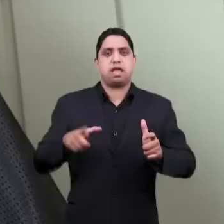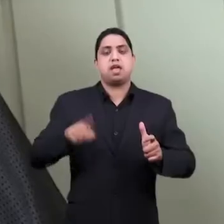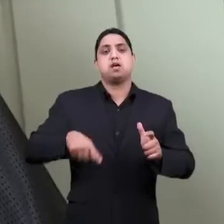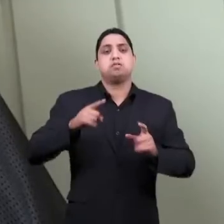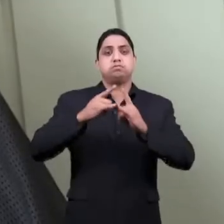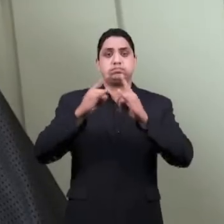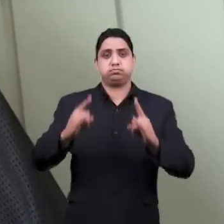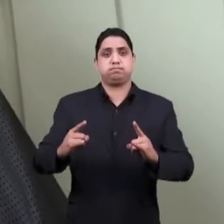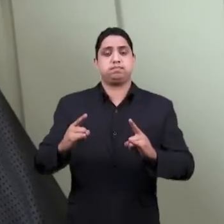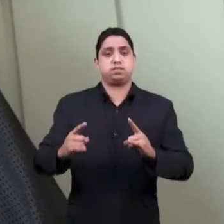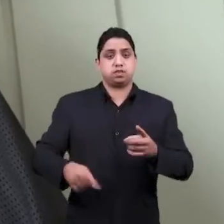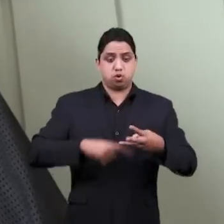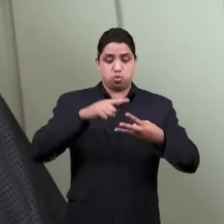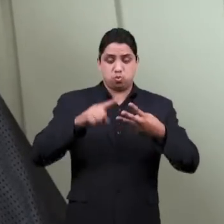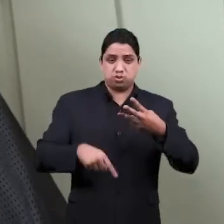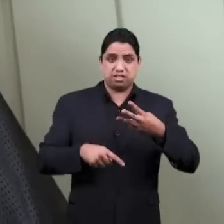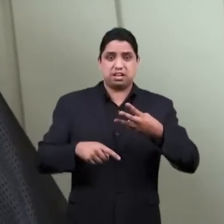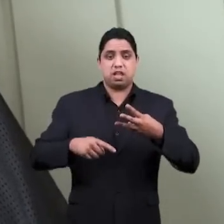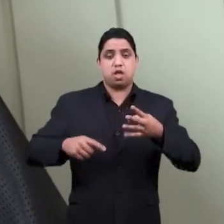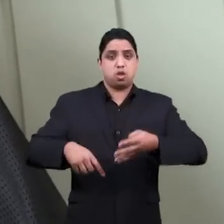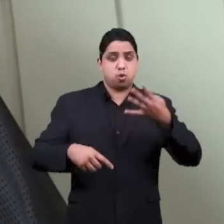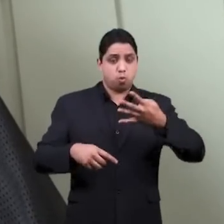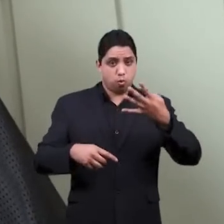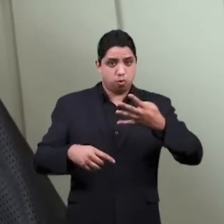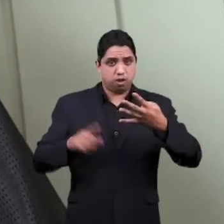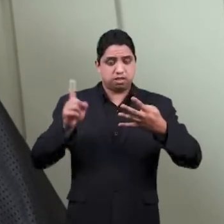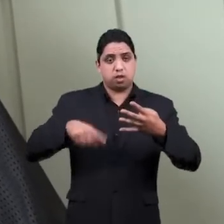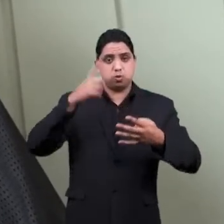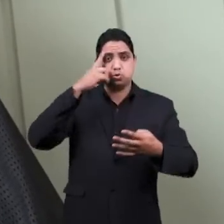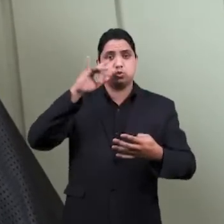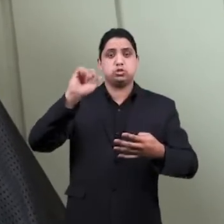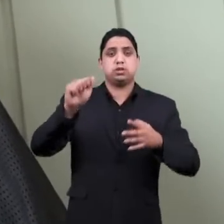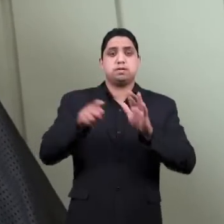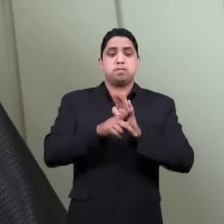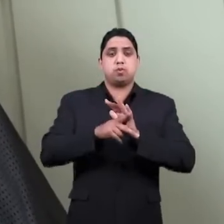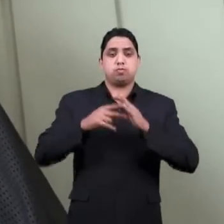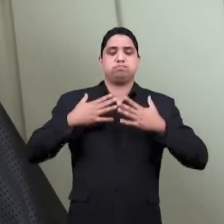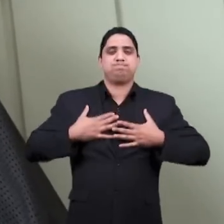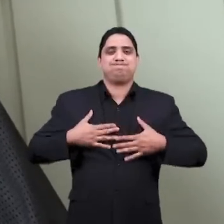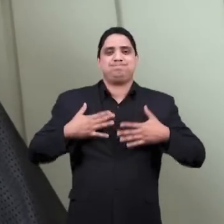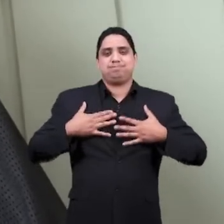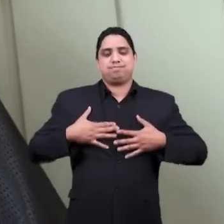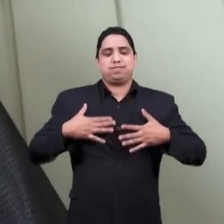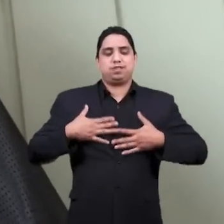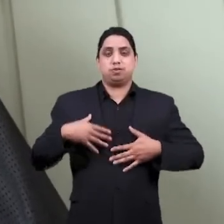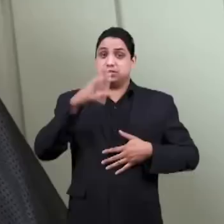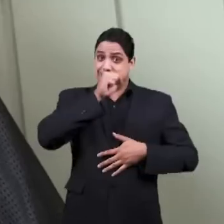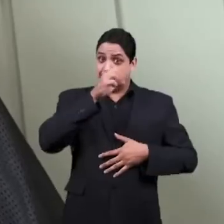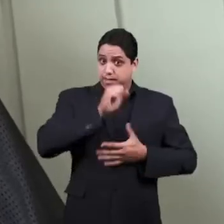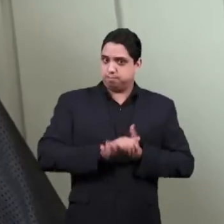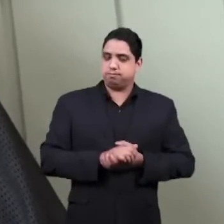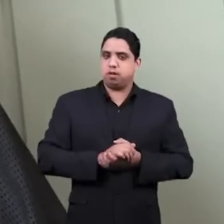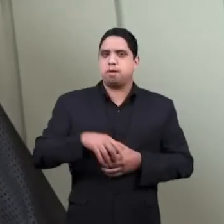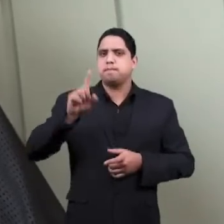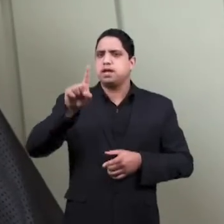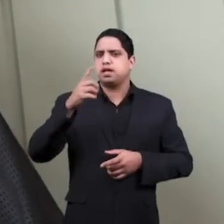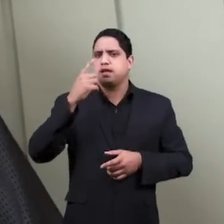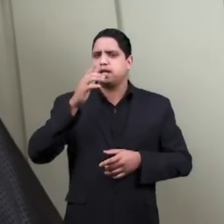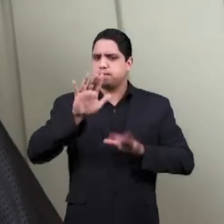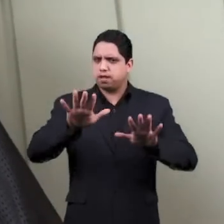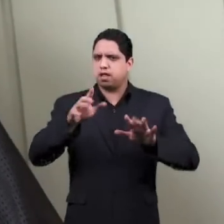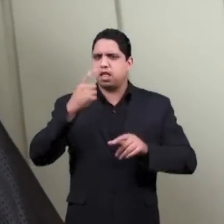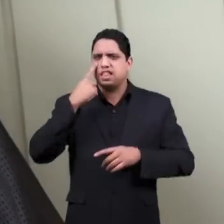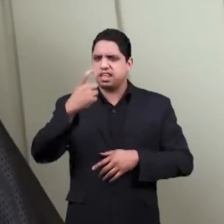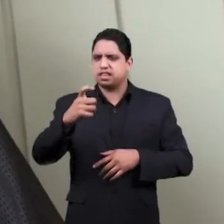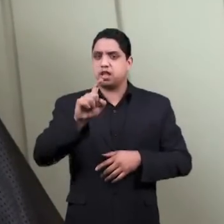o templo. Então, os 3 elementos e o quarto, que é o dia de descanso, o sábado. Agora, o que é interessante é que a